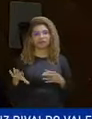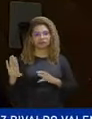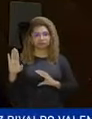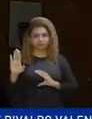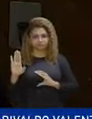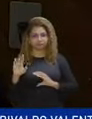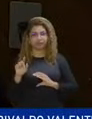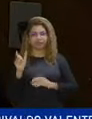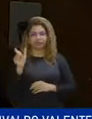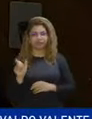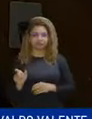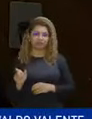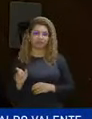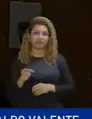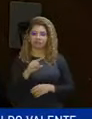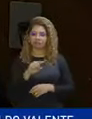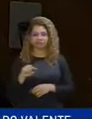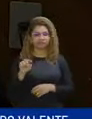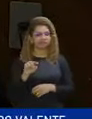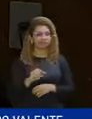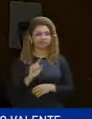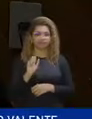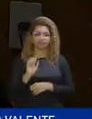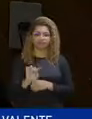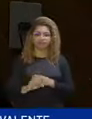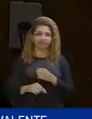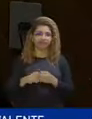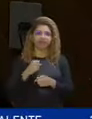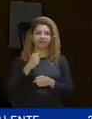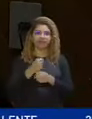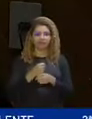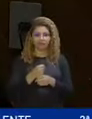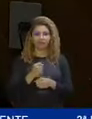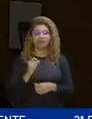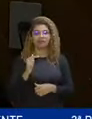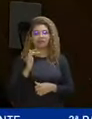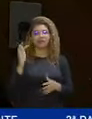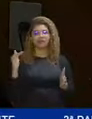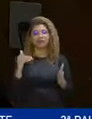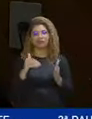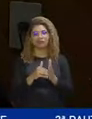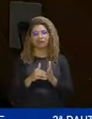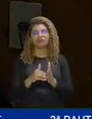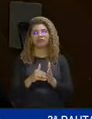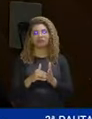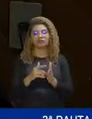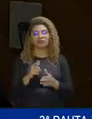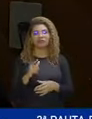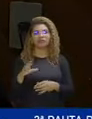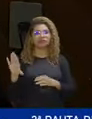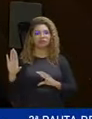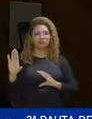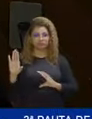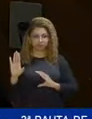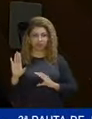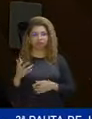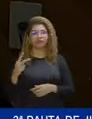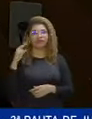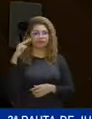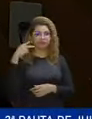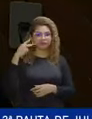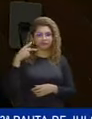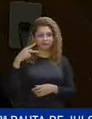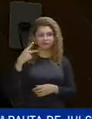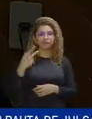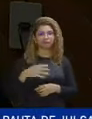quitação eleitoral, ao menos até o final do mandato ao qual concorreu, e, no caso, para o cargo de vereador, se